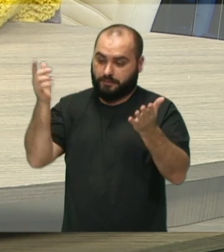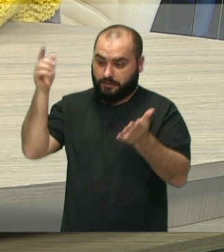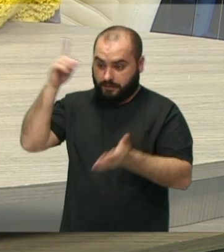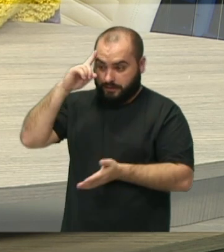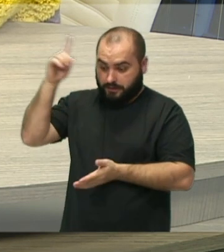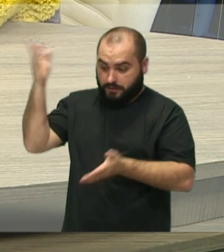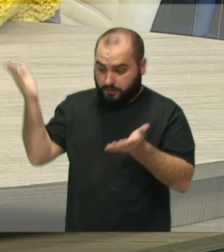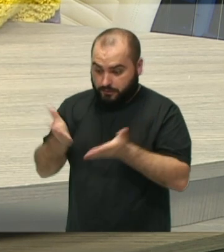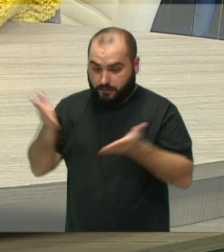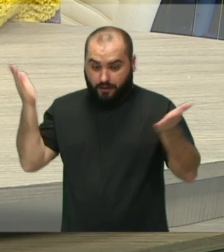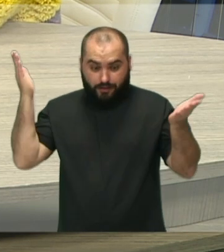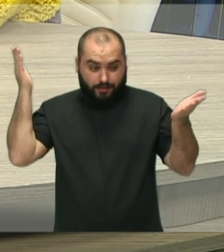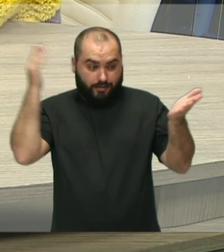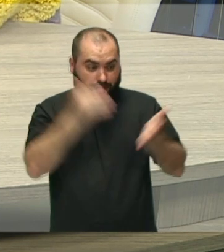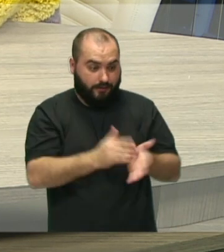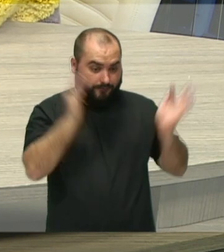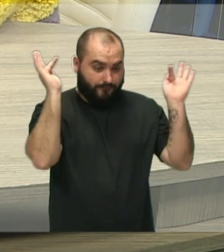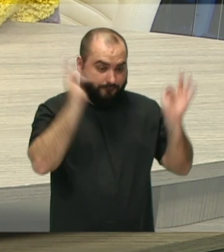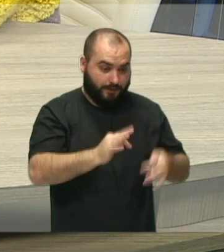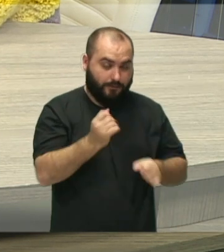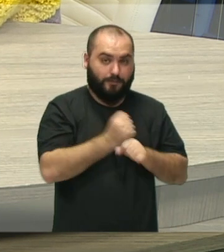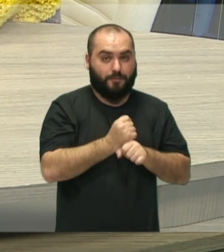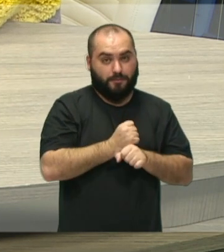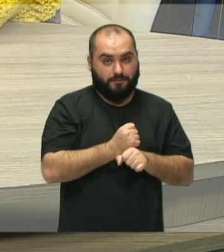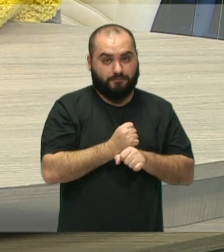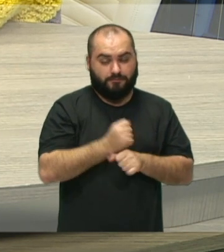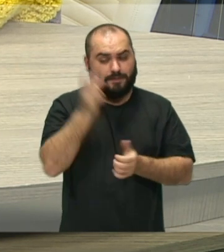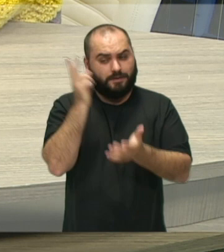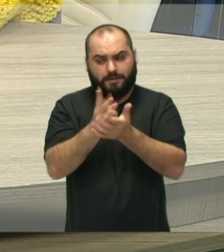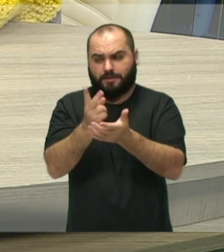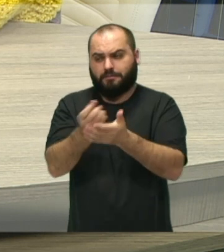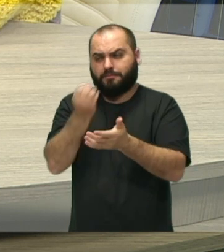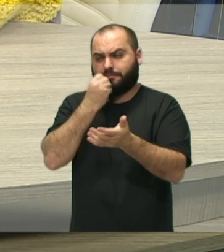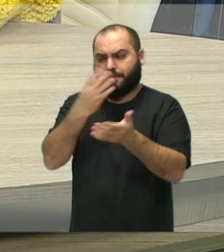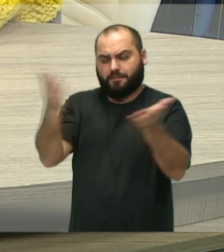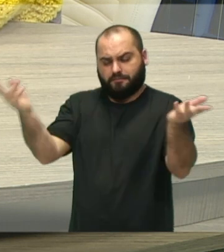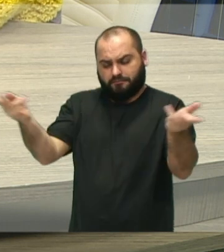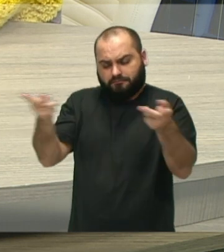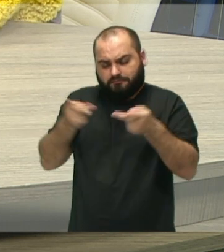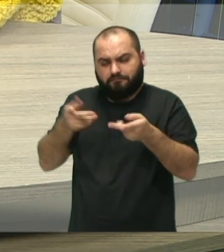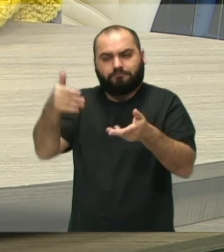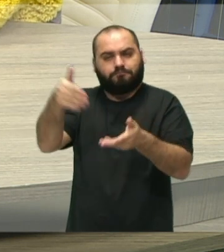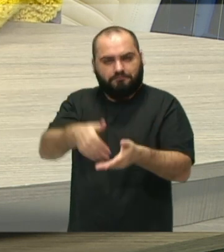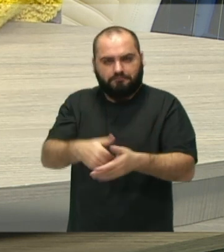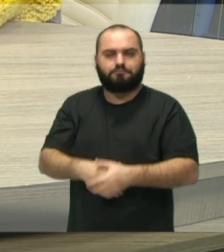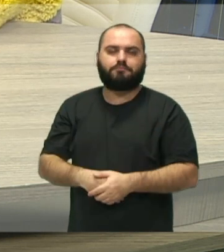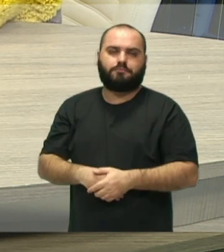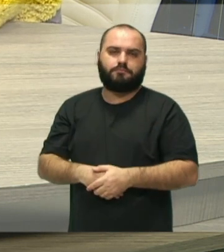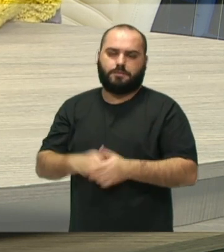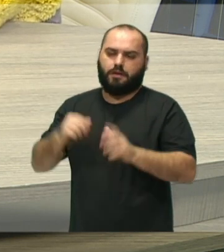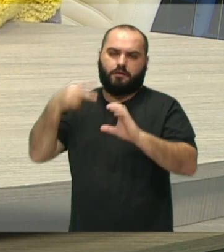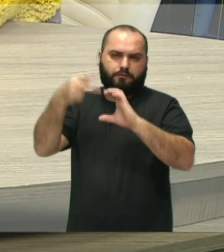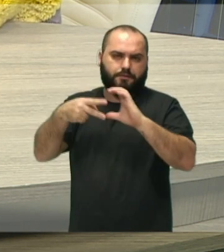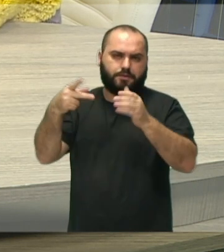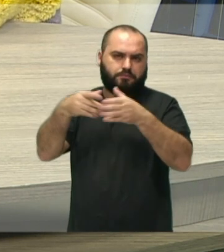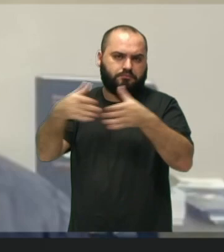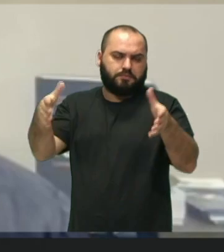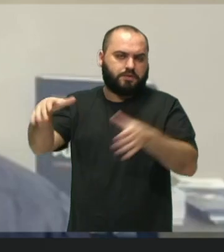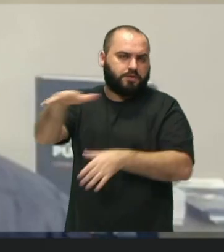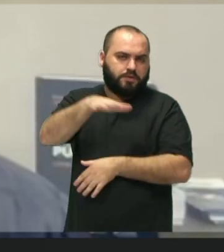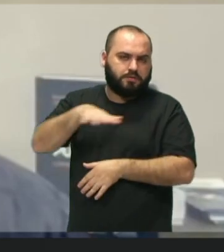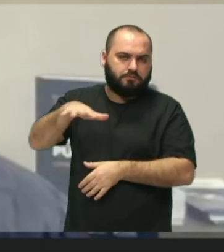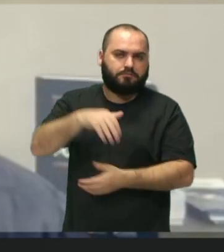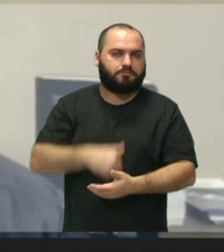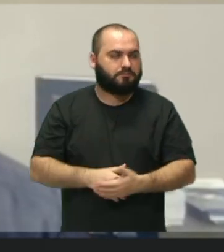ano. Seja sempre muito bem-vindo aqui, não só aqui ao Câmara Aberta, mas à Câmara como um todo. Obrigado